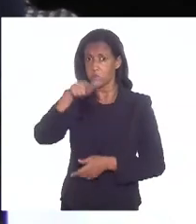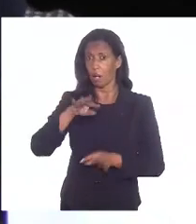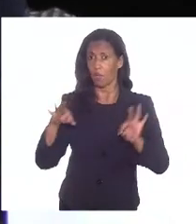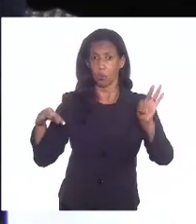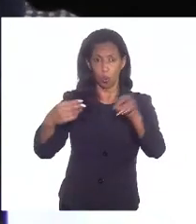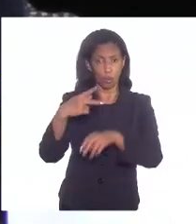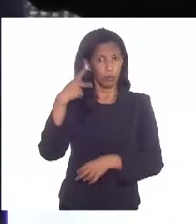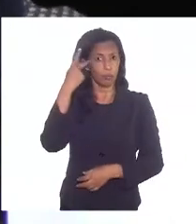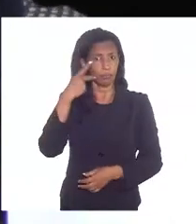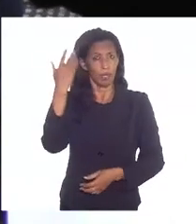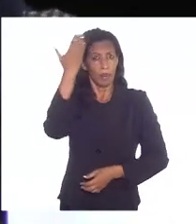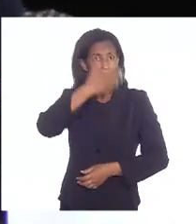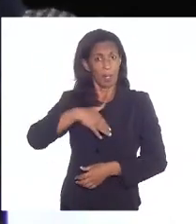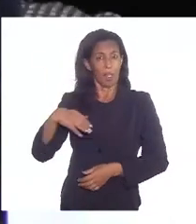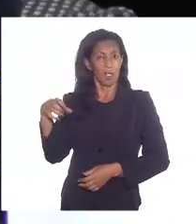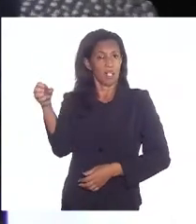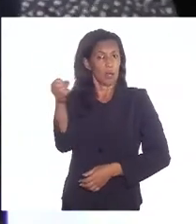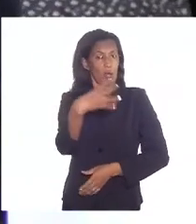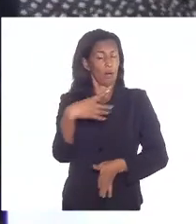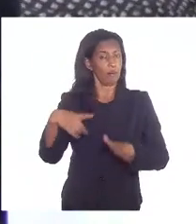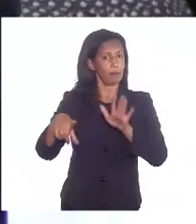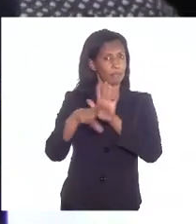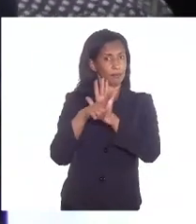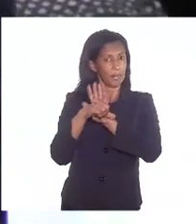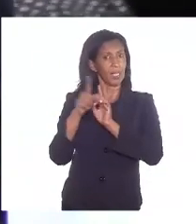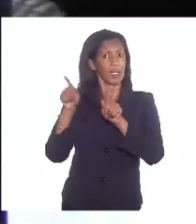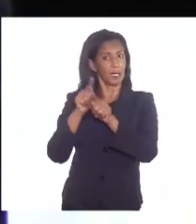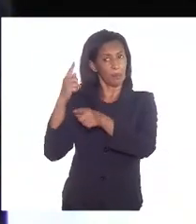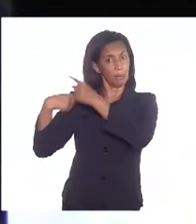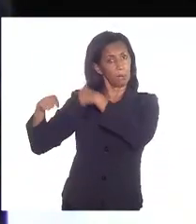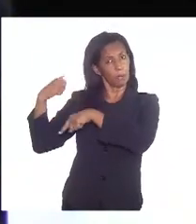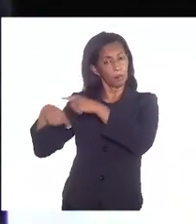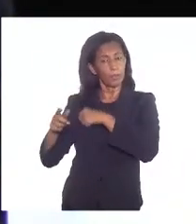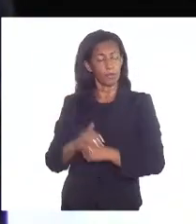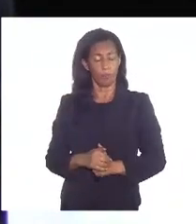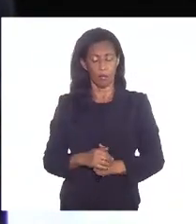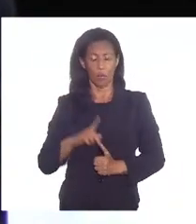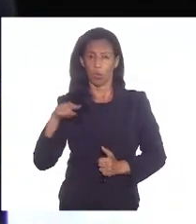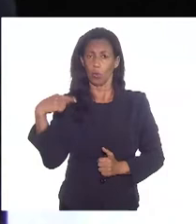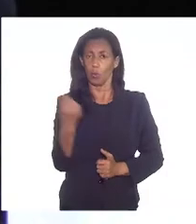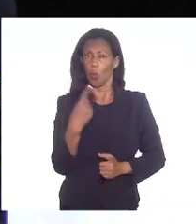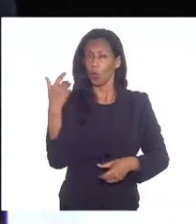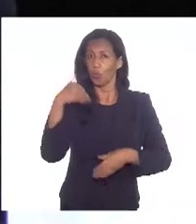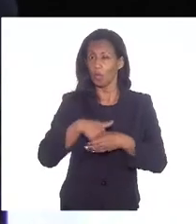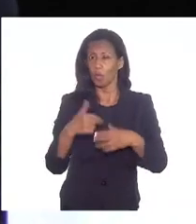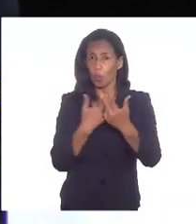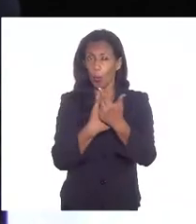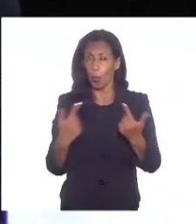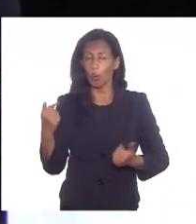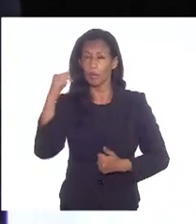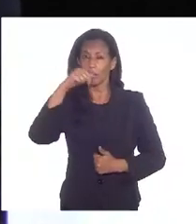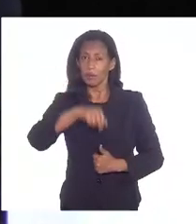parlamentares presentes dessa nova legislatura e também das anteriores, que nós votamos coisas aqui